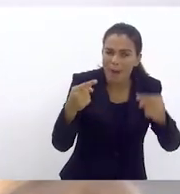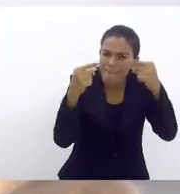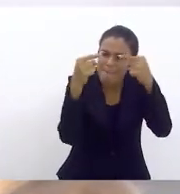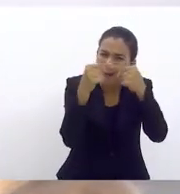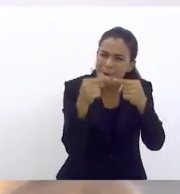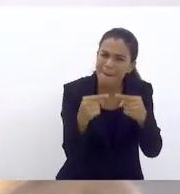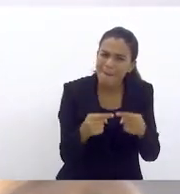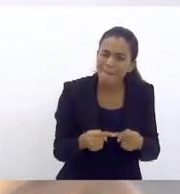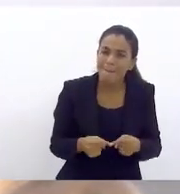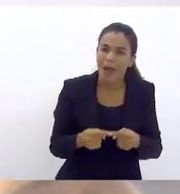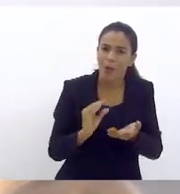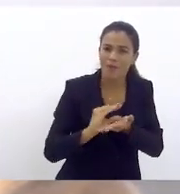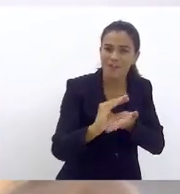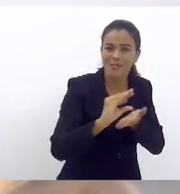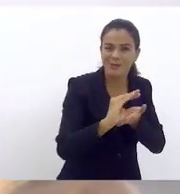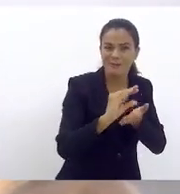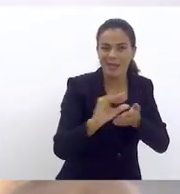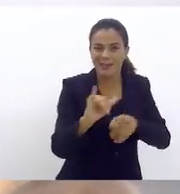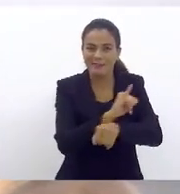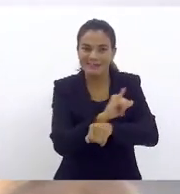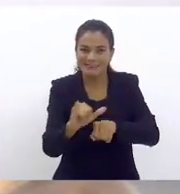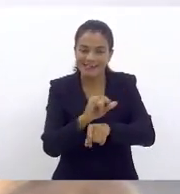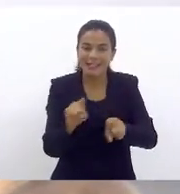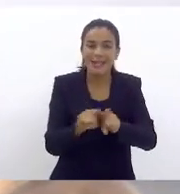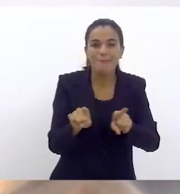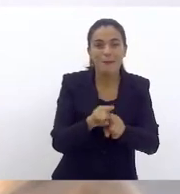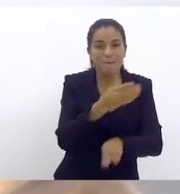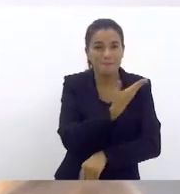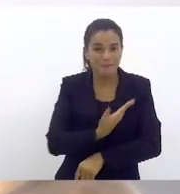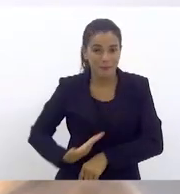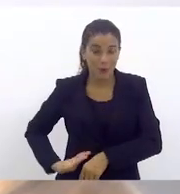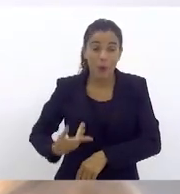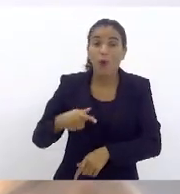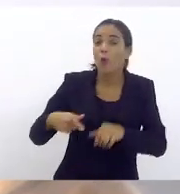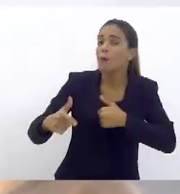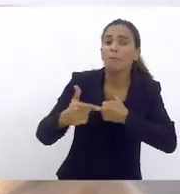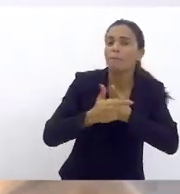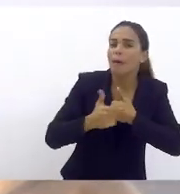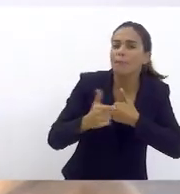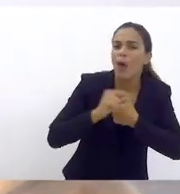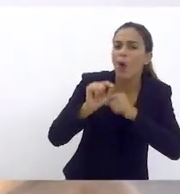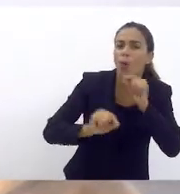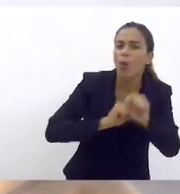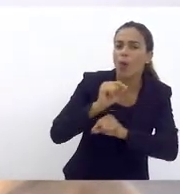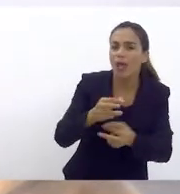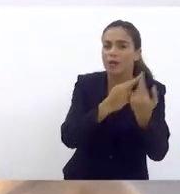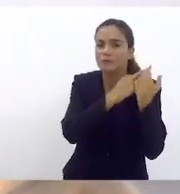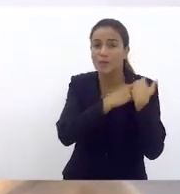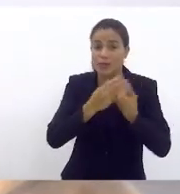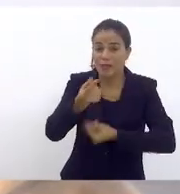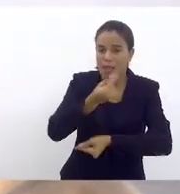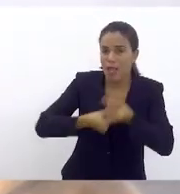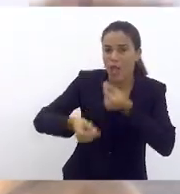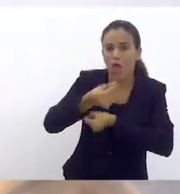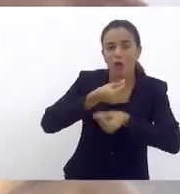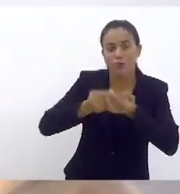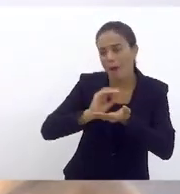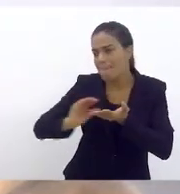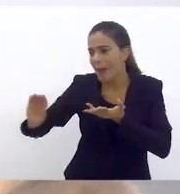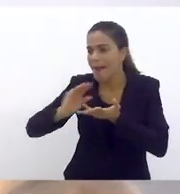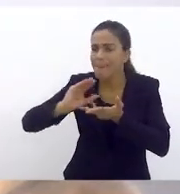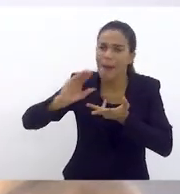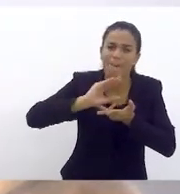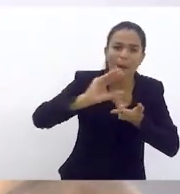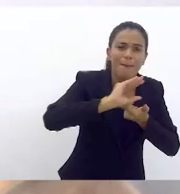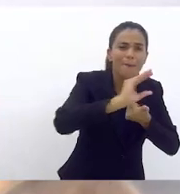investimento estratégicos do poder público e o papel econômico do poder público como agente econômico de redistribuição de renda